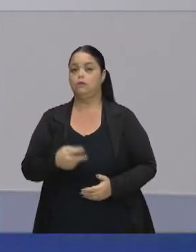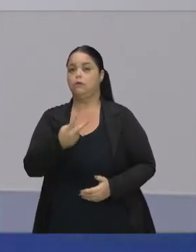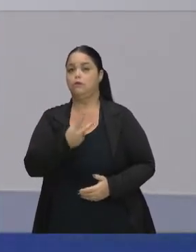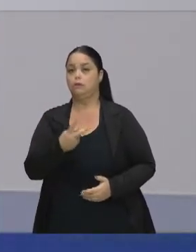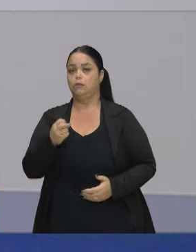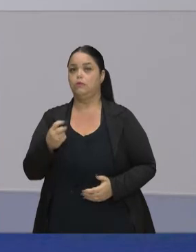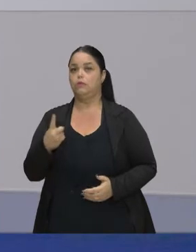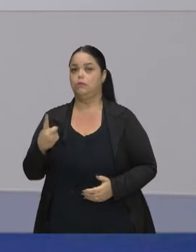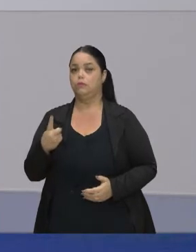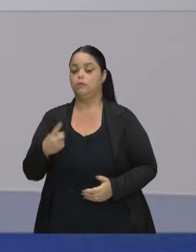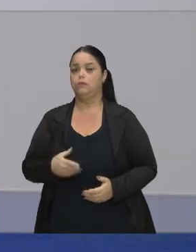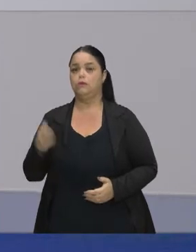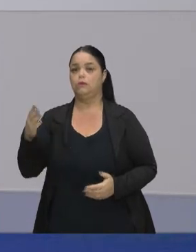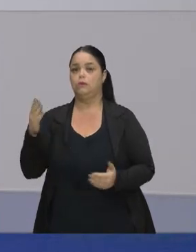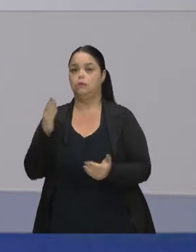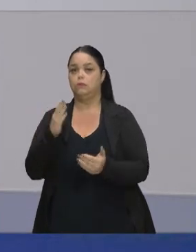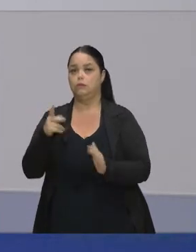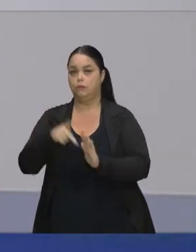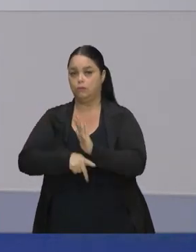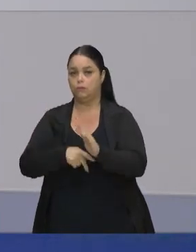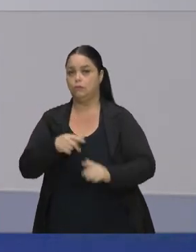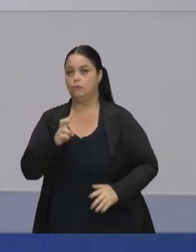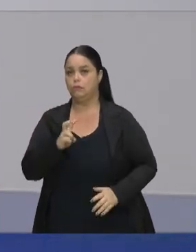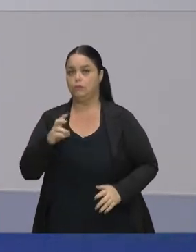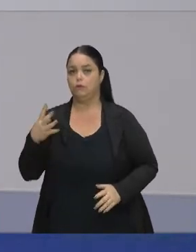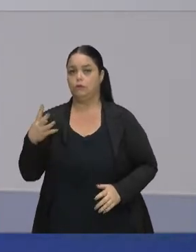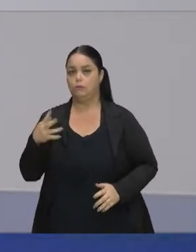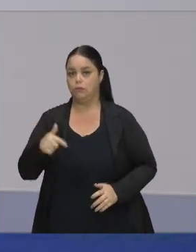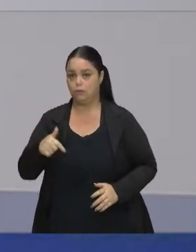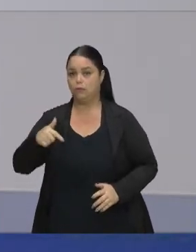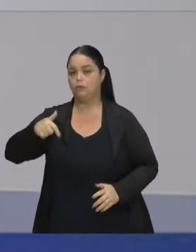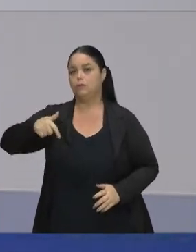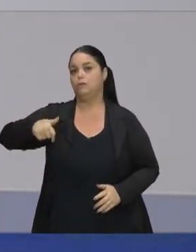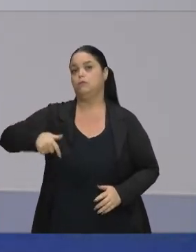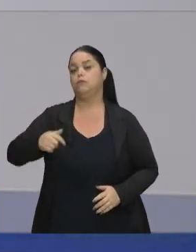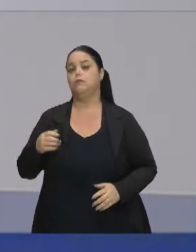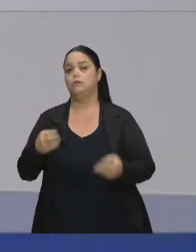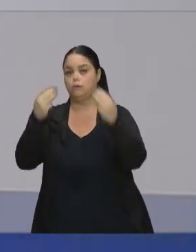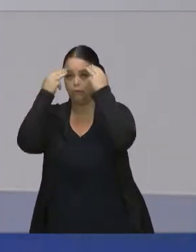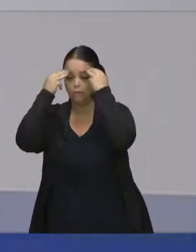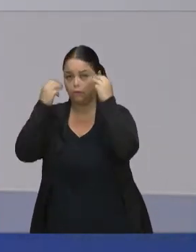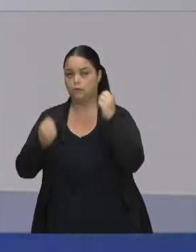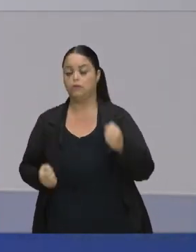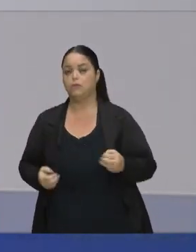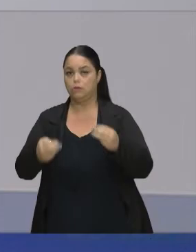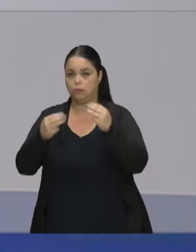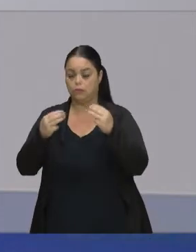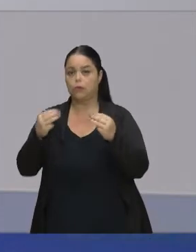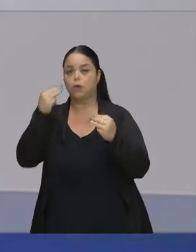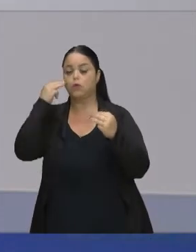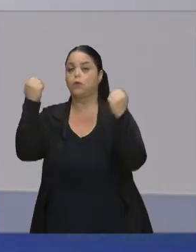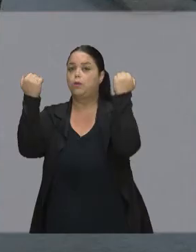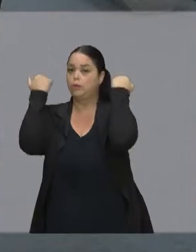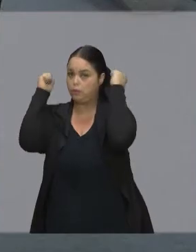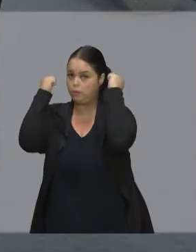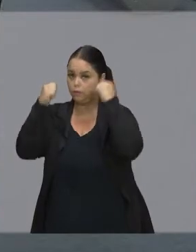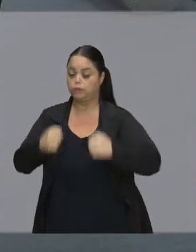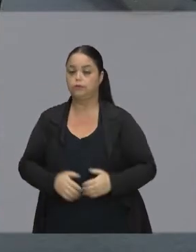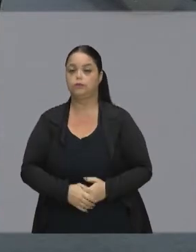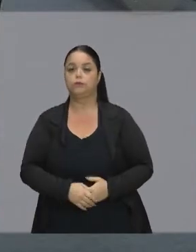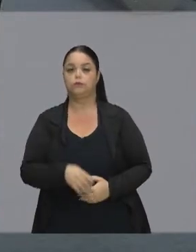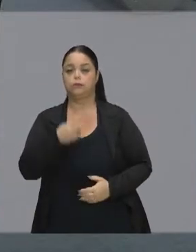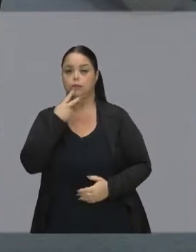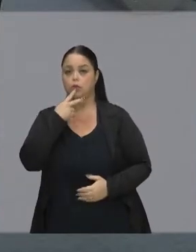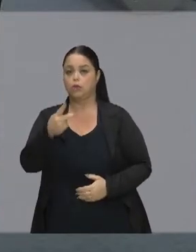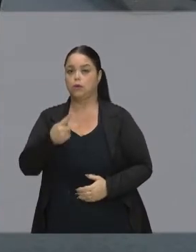11433-2021, projeto de lei 547-2021, de autoria do vereador Marcão da Academia. Vai falar? Vou.